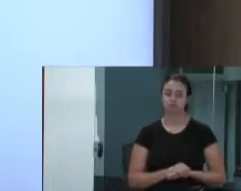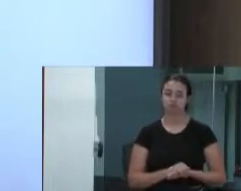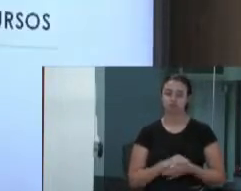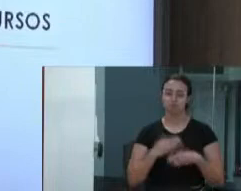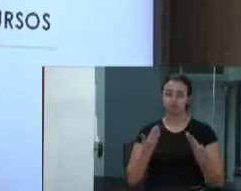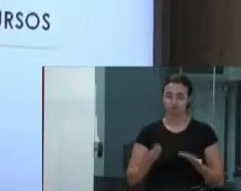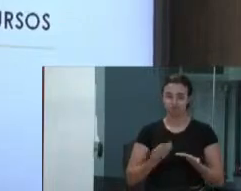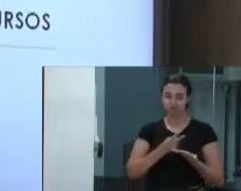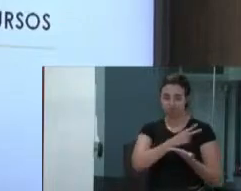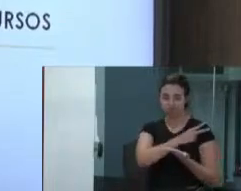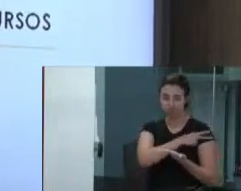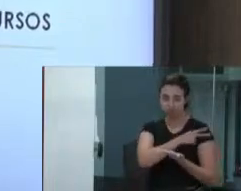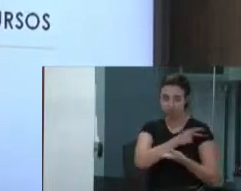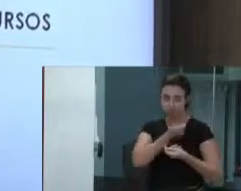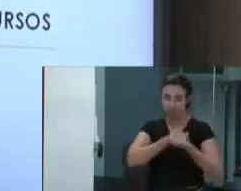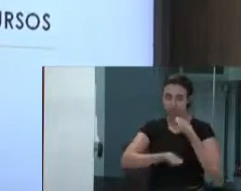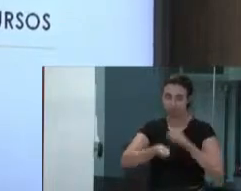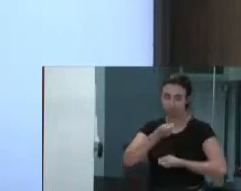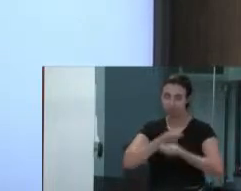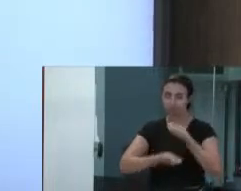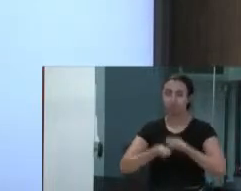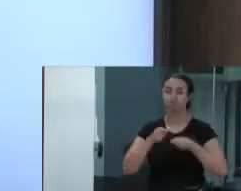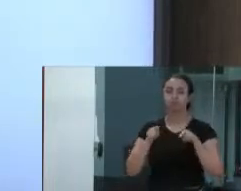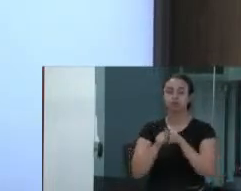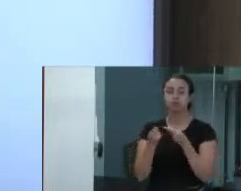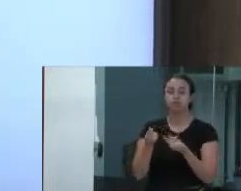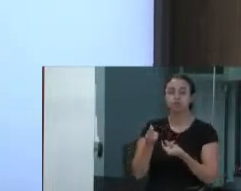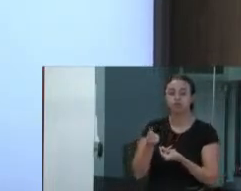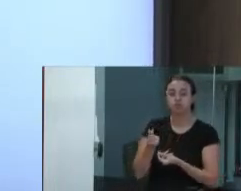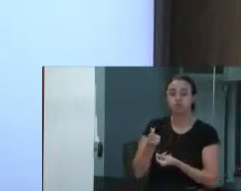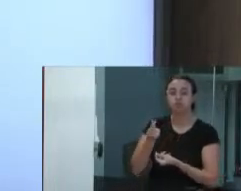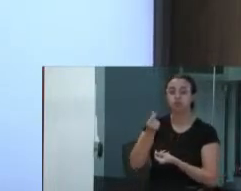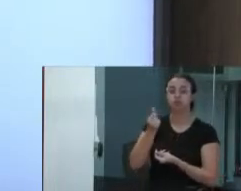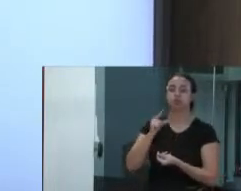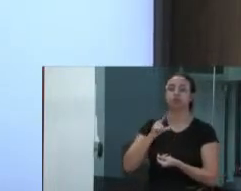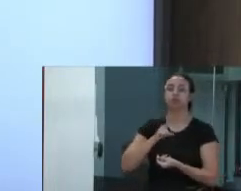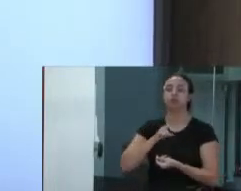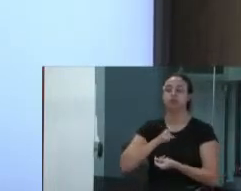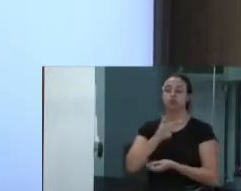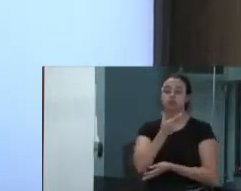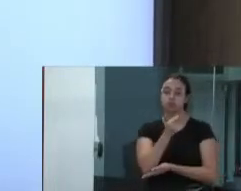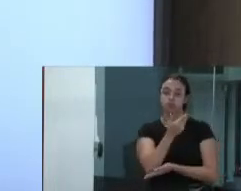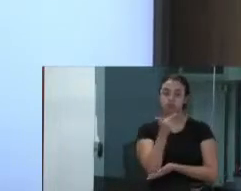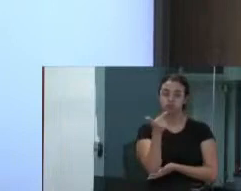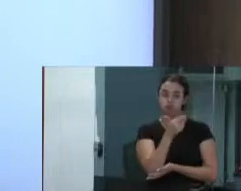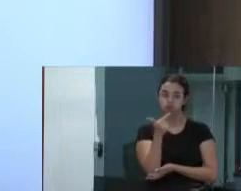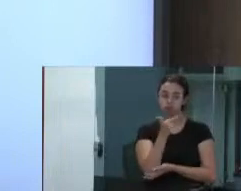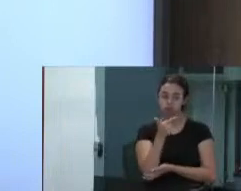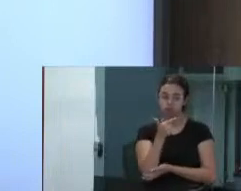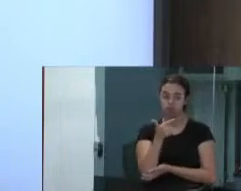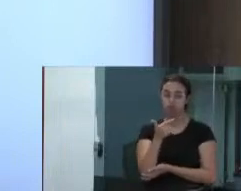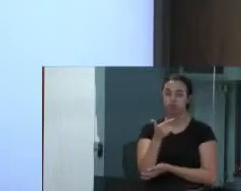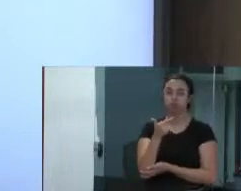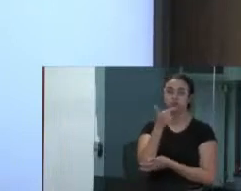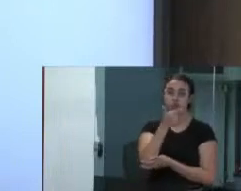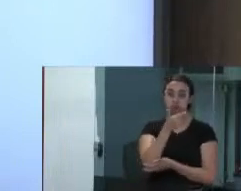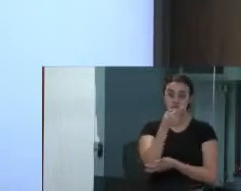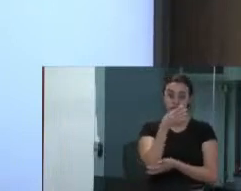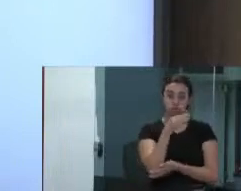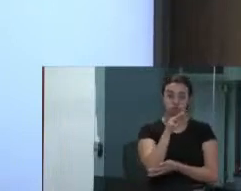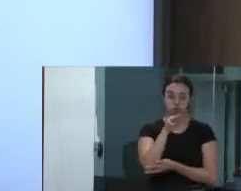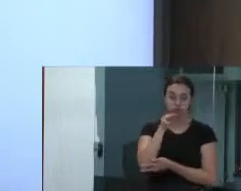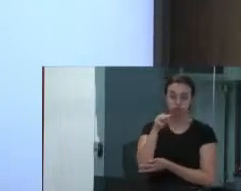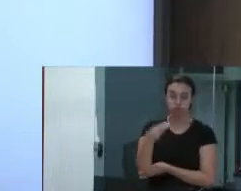Então, da gerência administrativa, né, e financeira, nós tivemos em 2022, né,